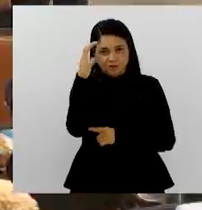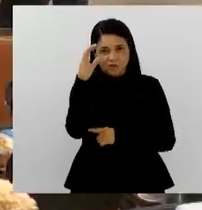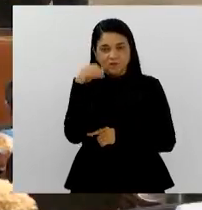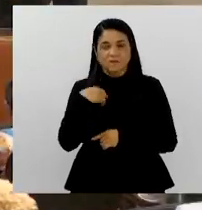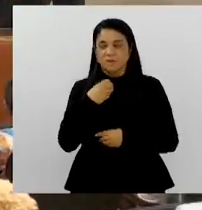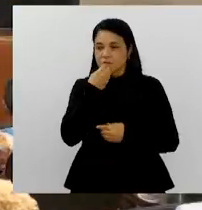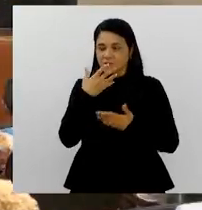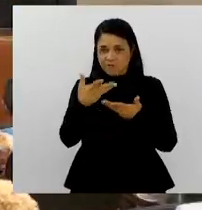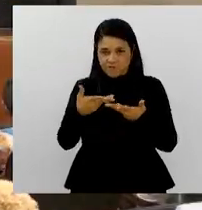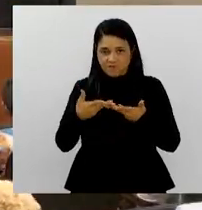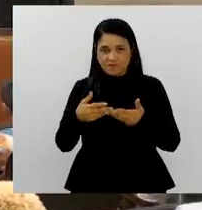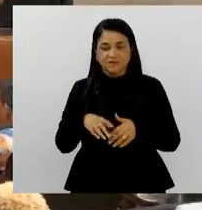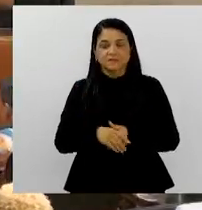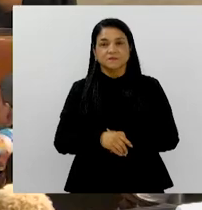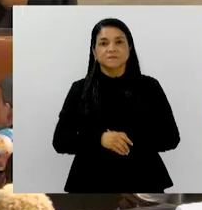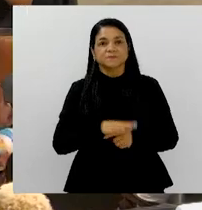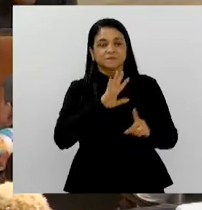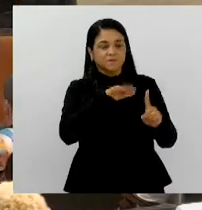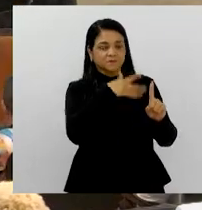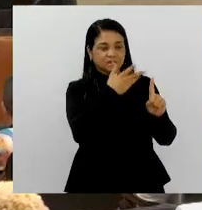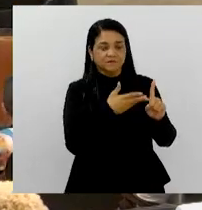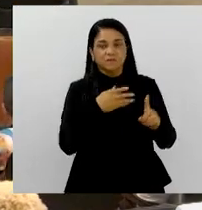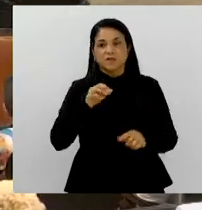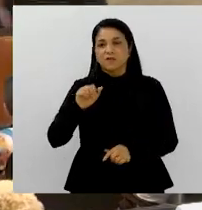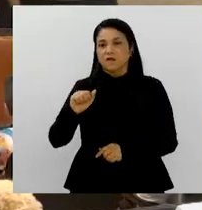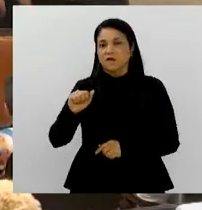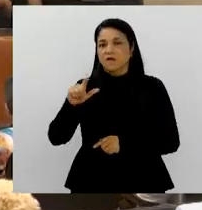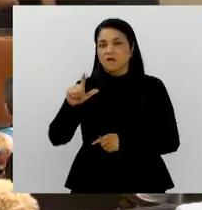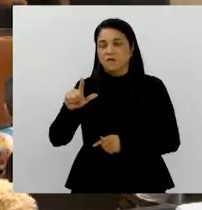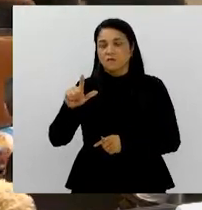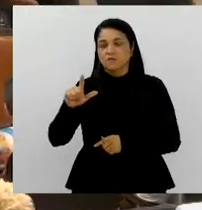Próximo agraciado, Alcimário Júnior.